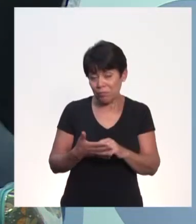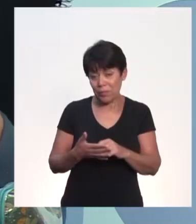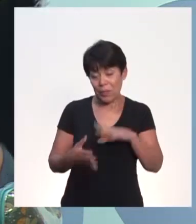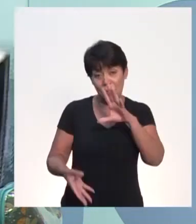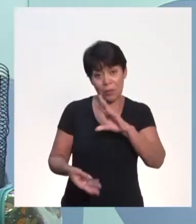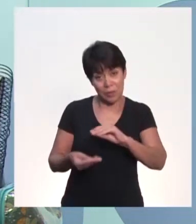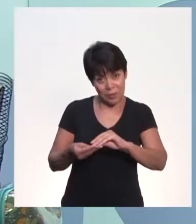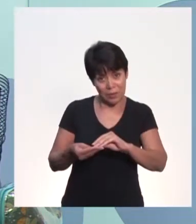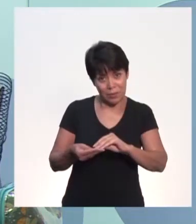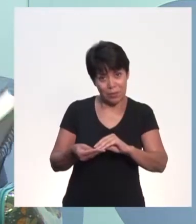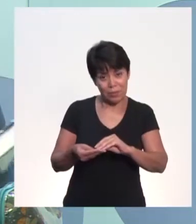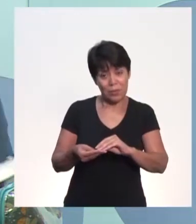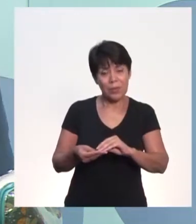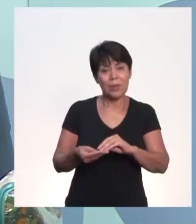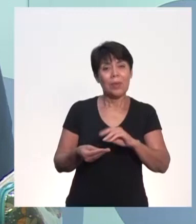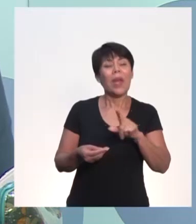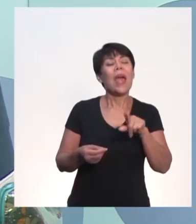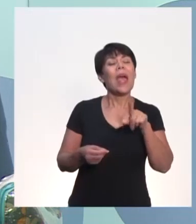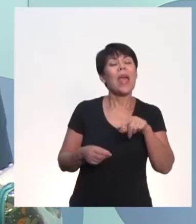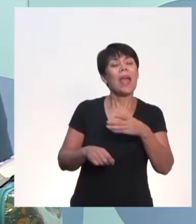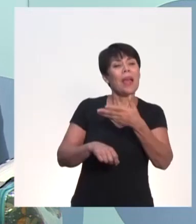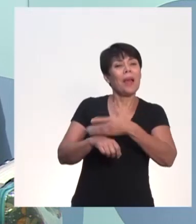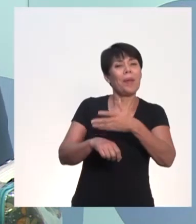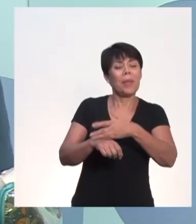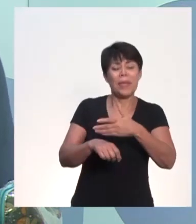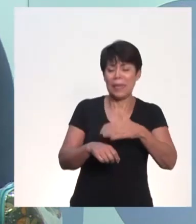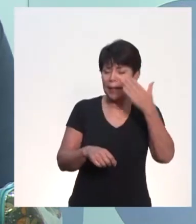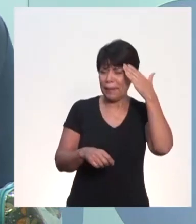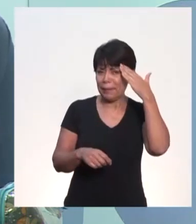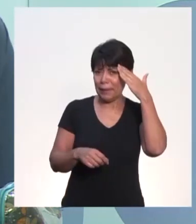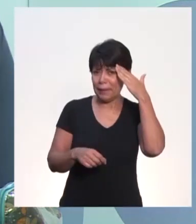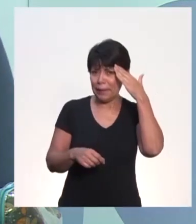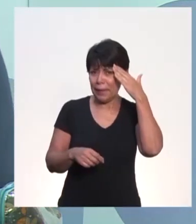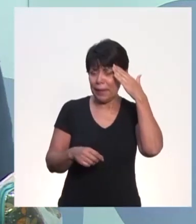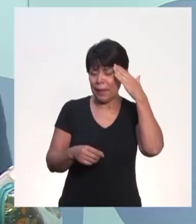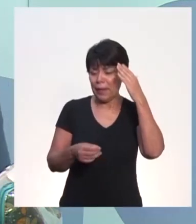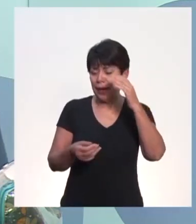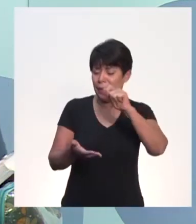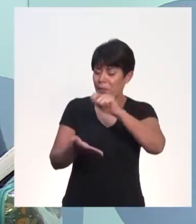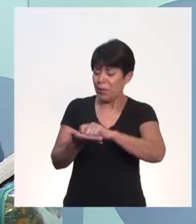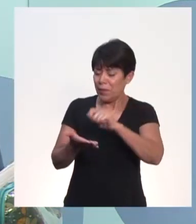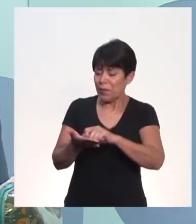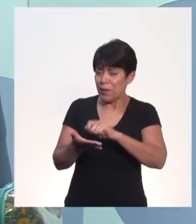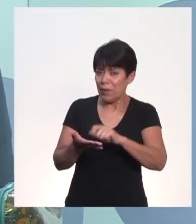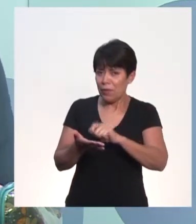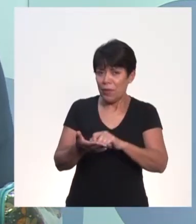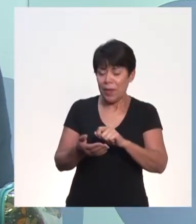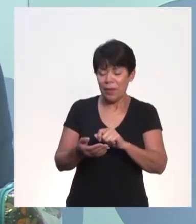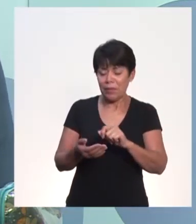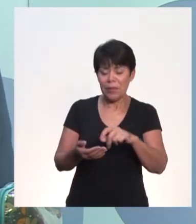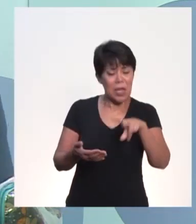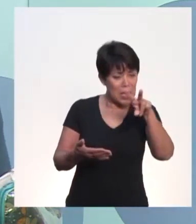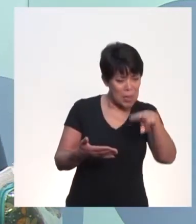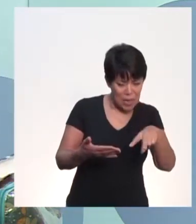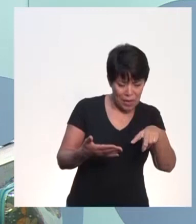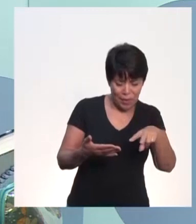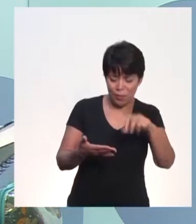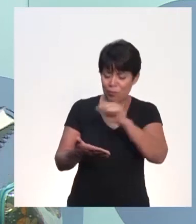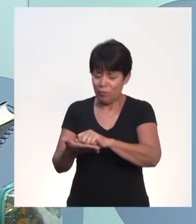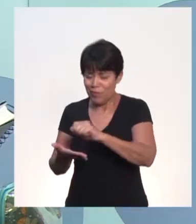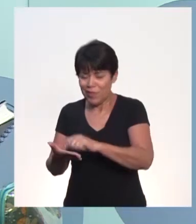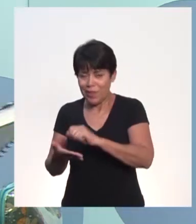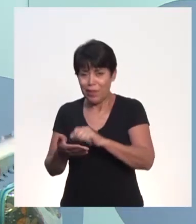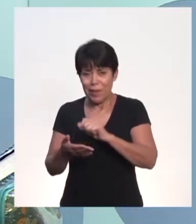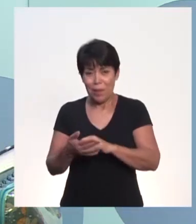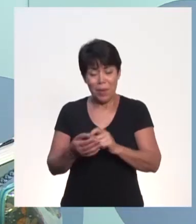resumo é a nossa habilidade de entender aquilo e recriar o que a gente acabou de ter contato com as